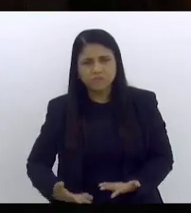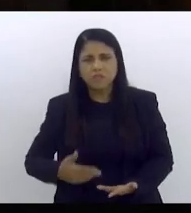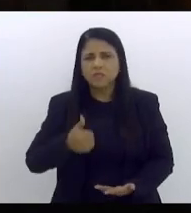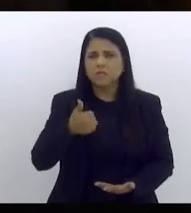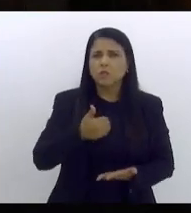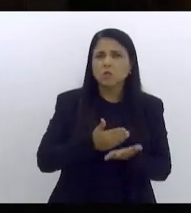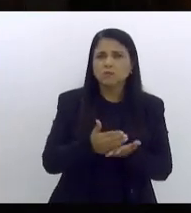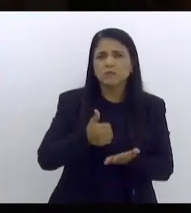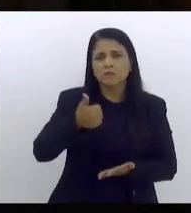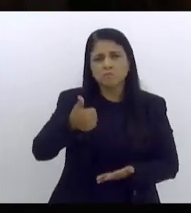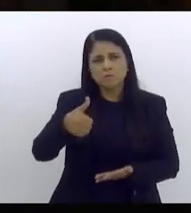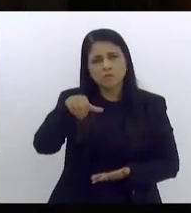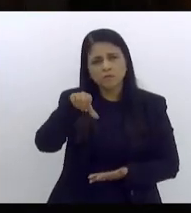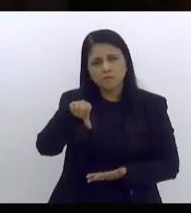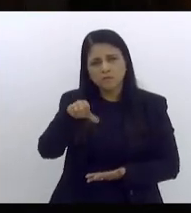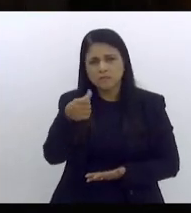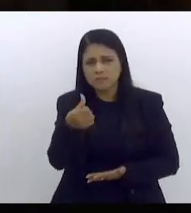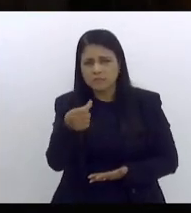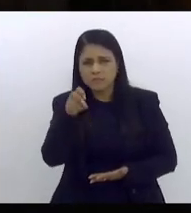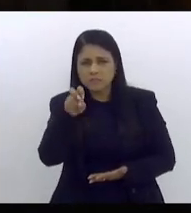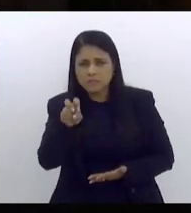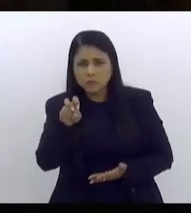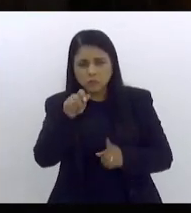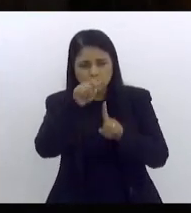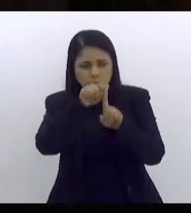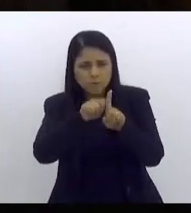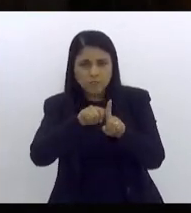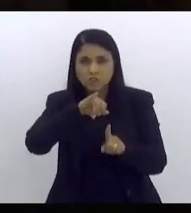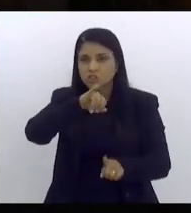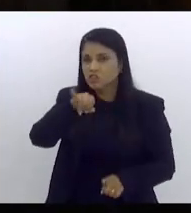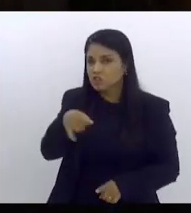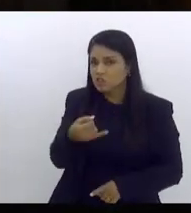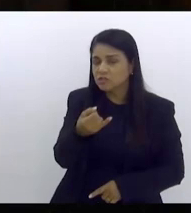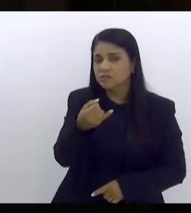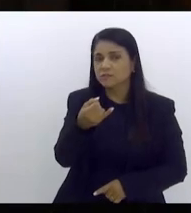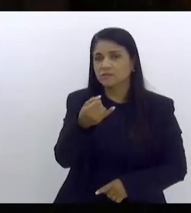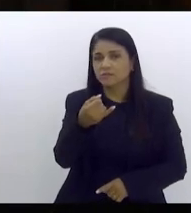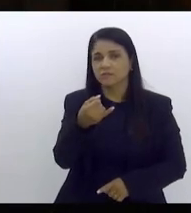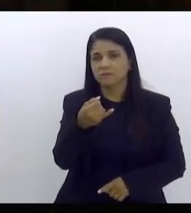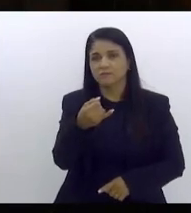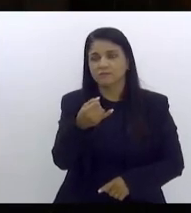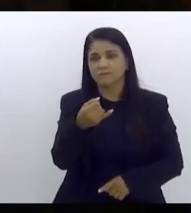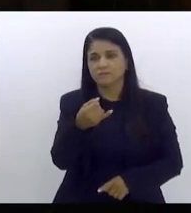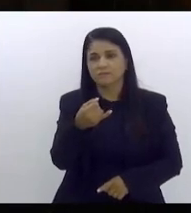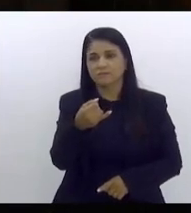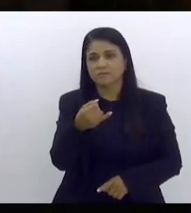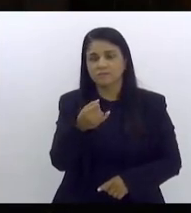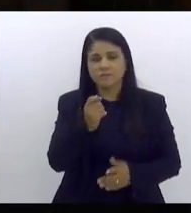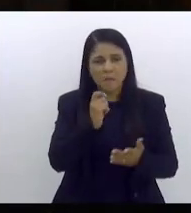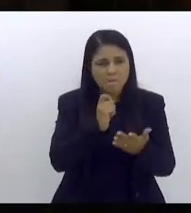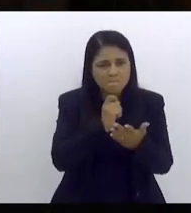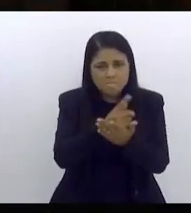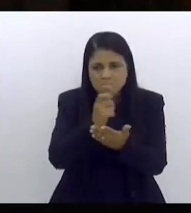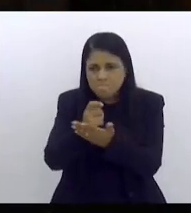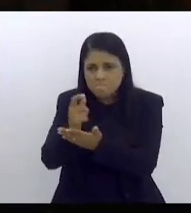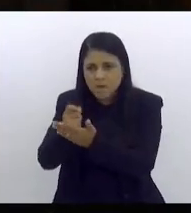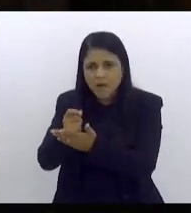1965, janeiro, pagar pessoal por